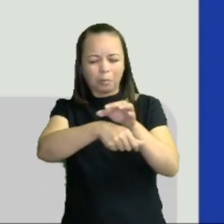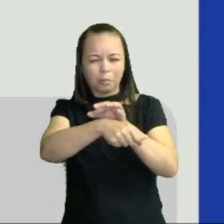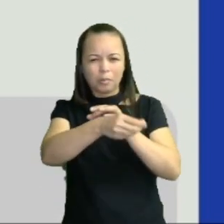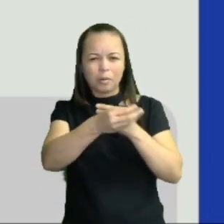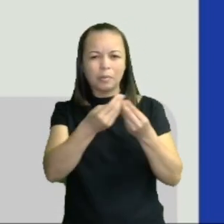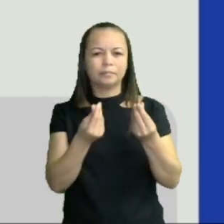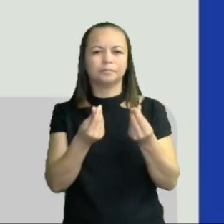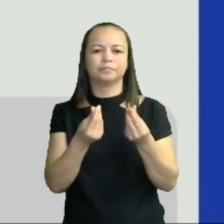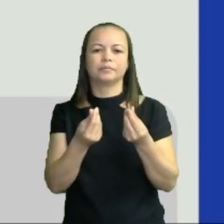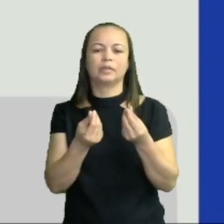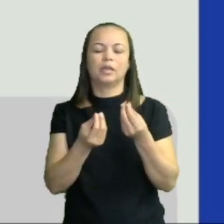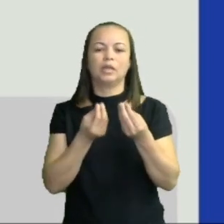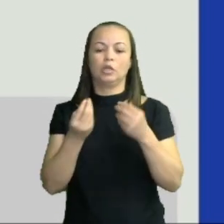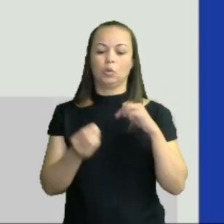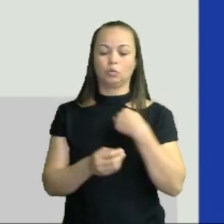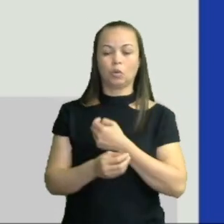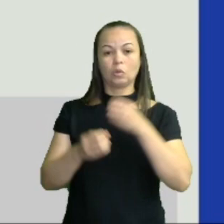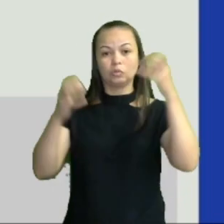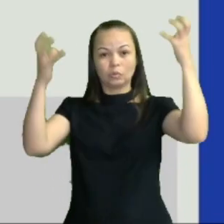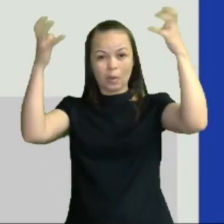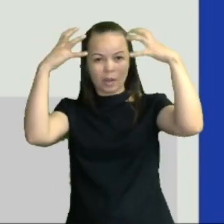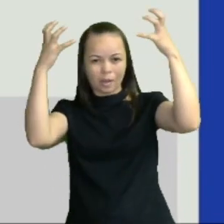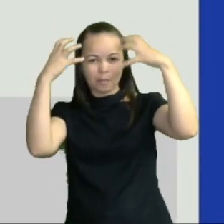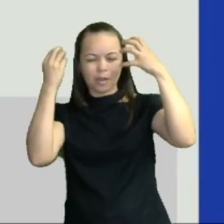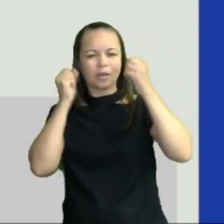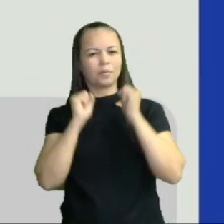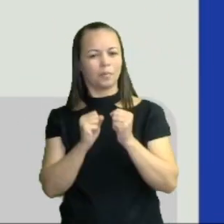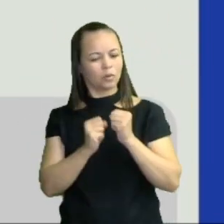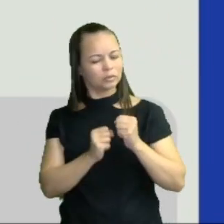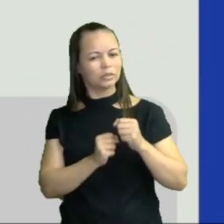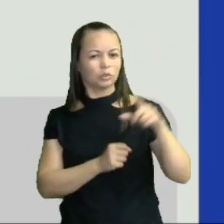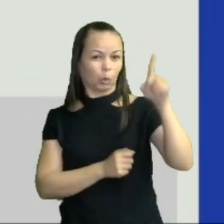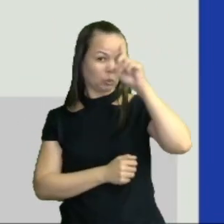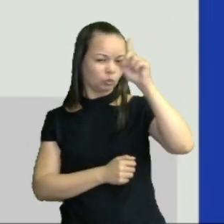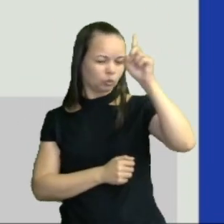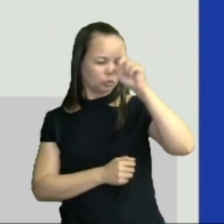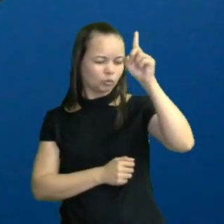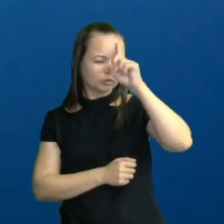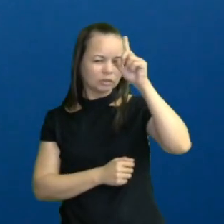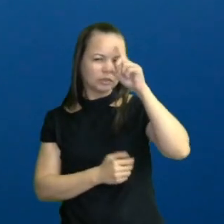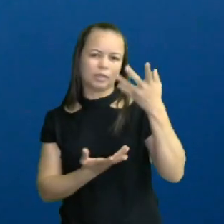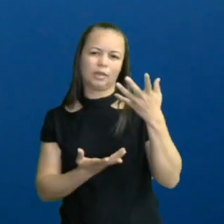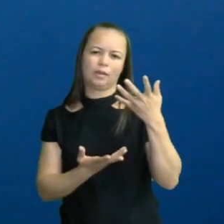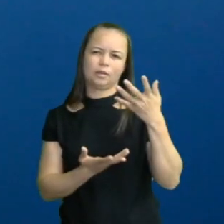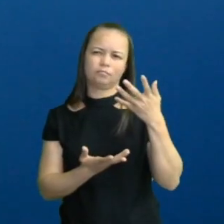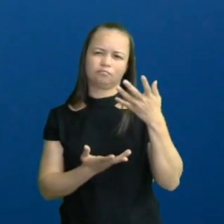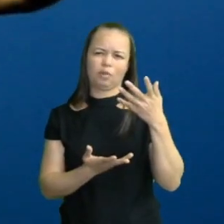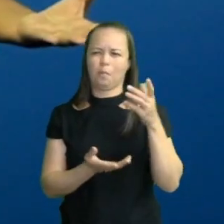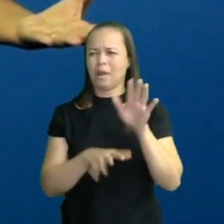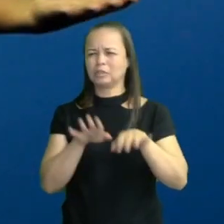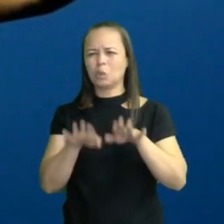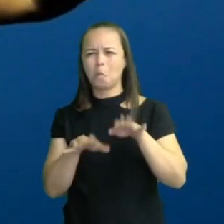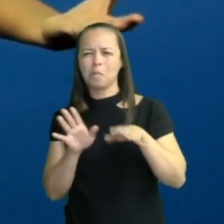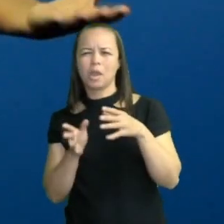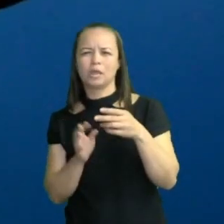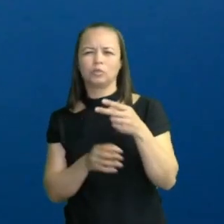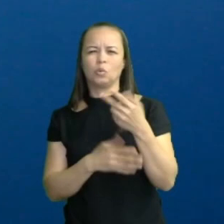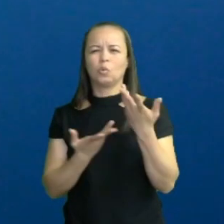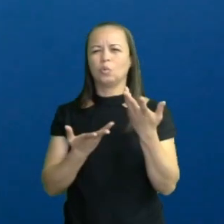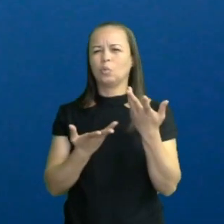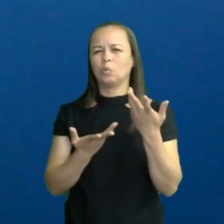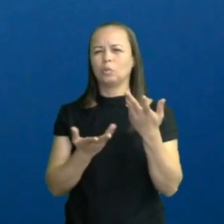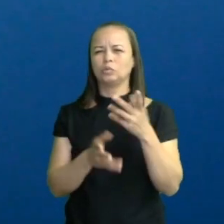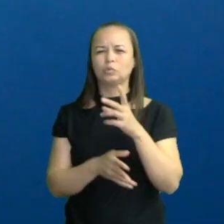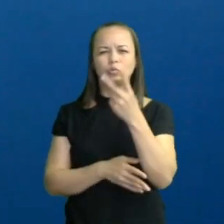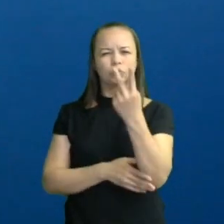micro-organismos. E o nosso banho, ele deve acontecer diariamente. Gente, no mínimo 2 vezes por dia